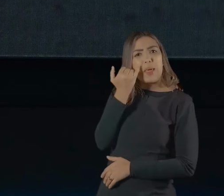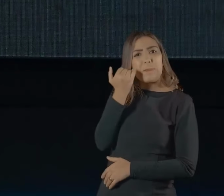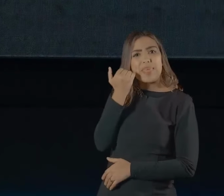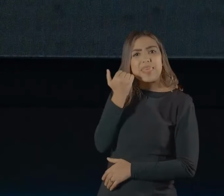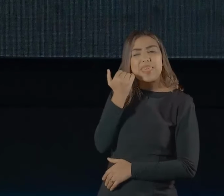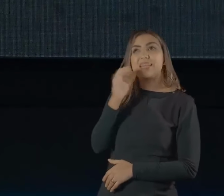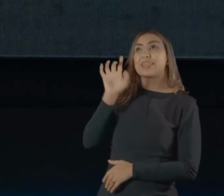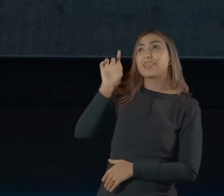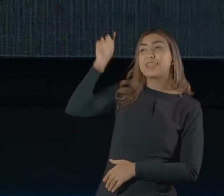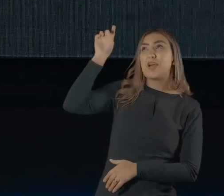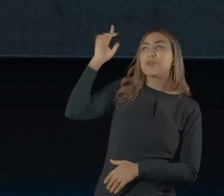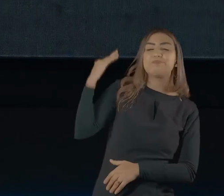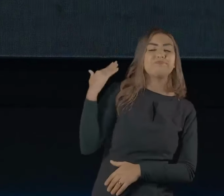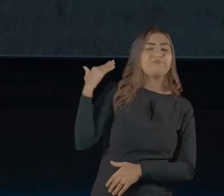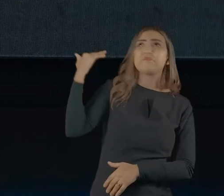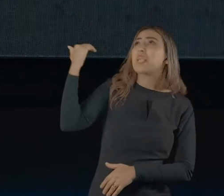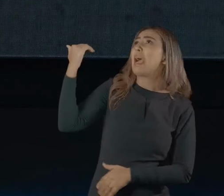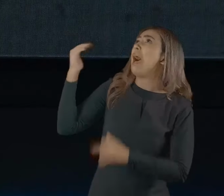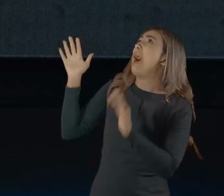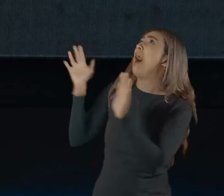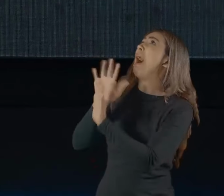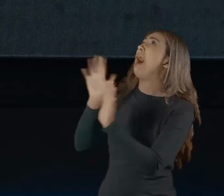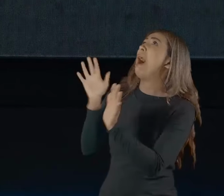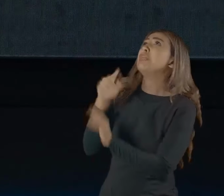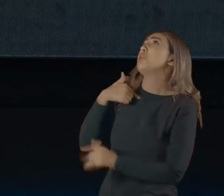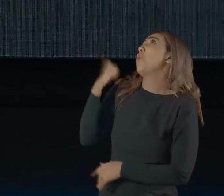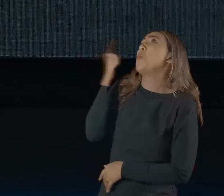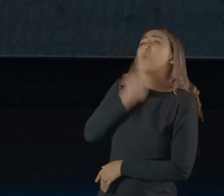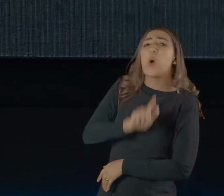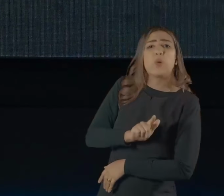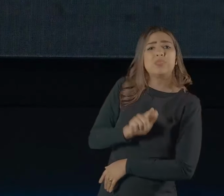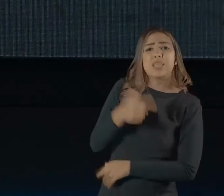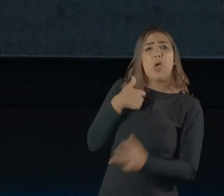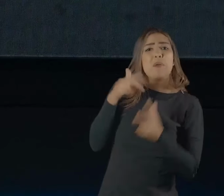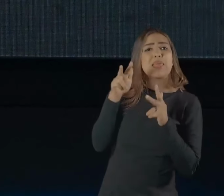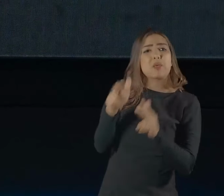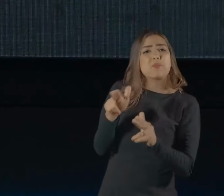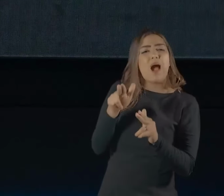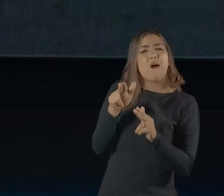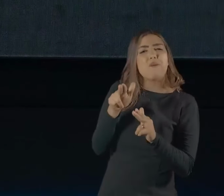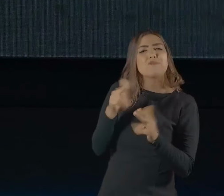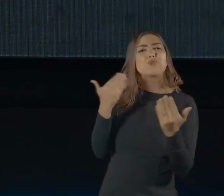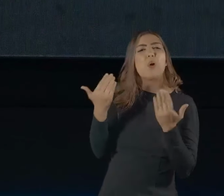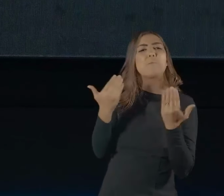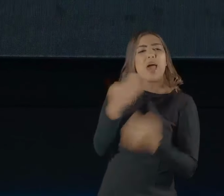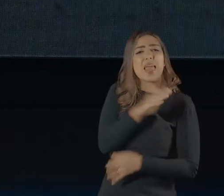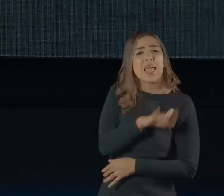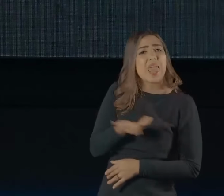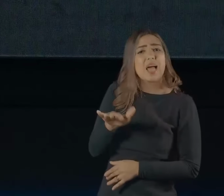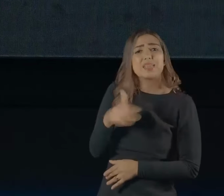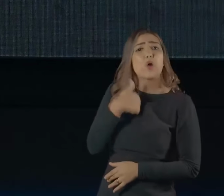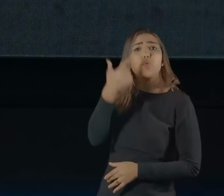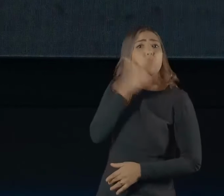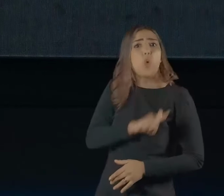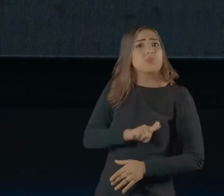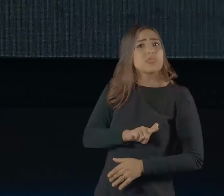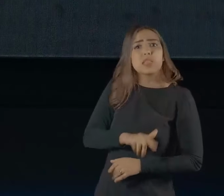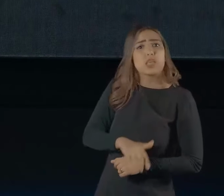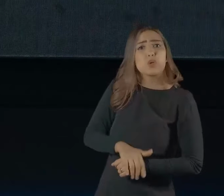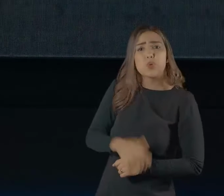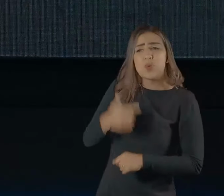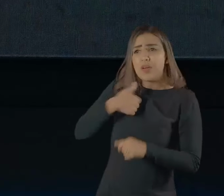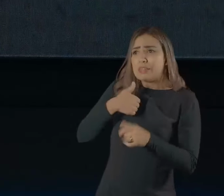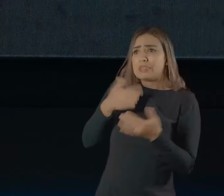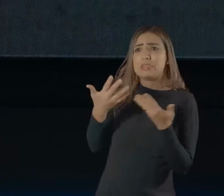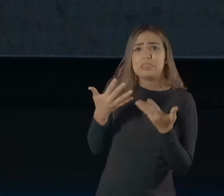afinou, amarelou. Falou, Deus, não, isso é muito grande para mim. Eu não vou ser capaz. E Deus falou, peraí, negativo, não vem com